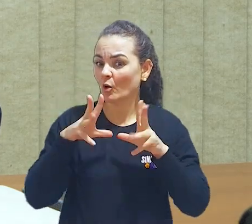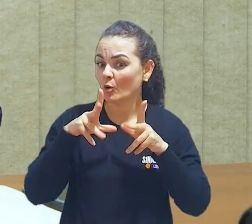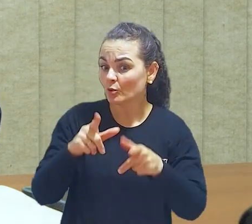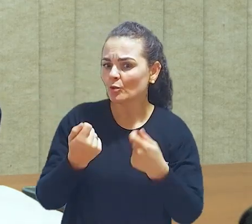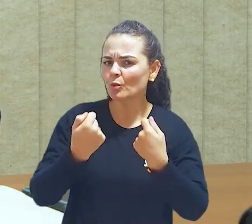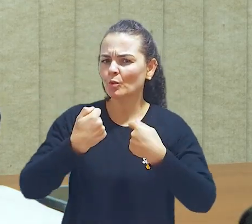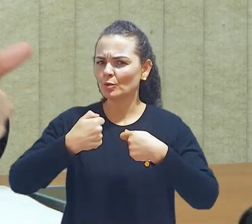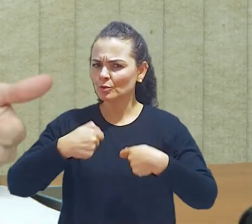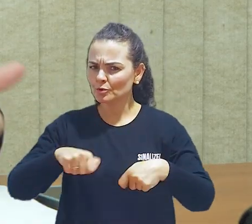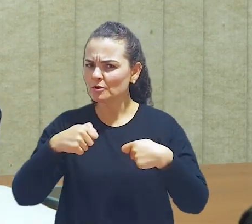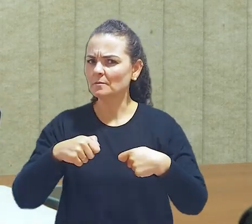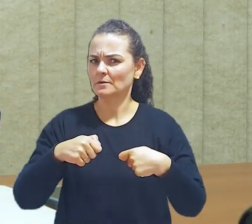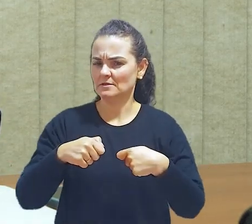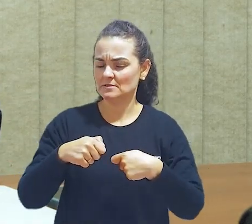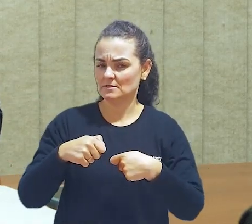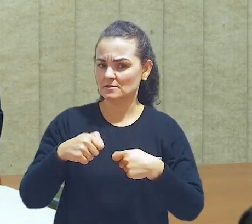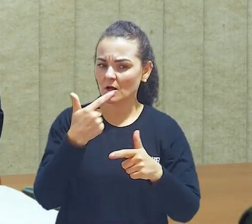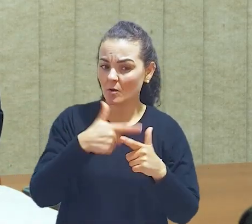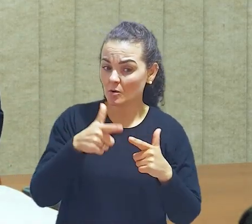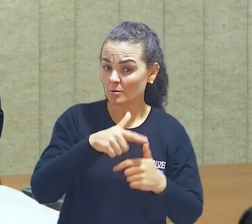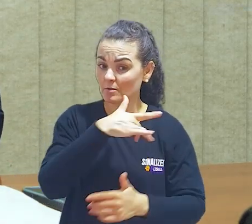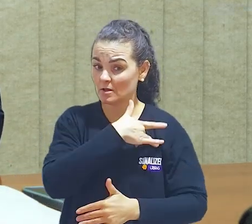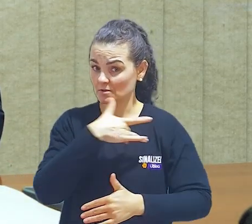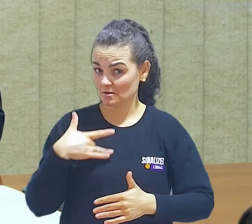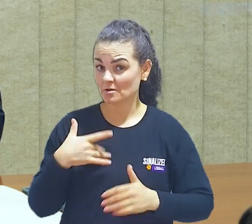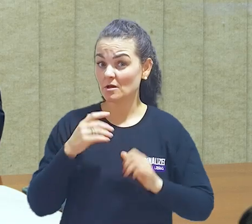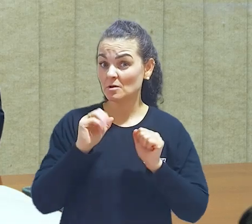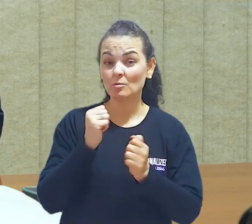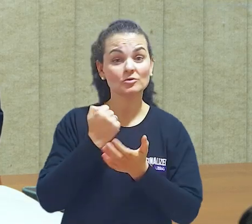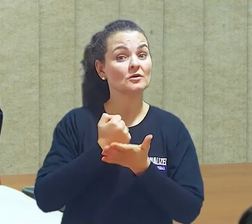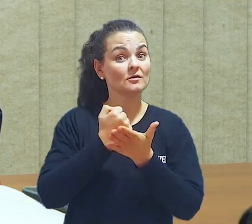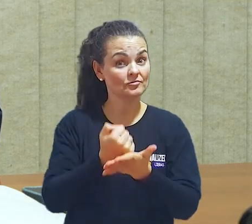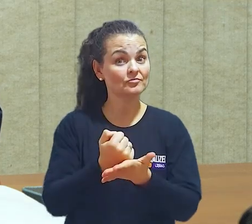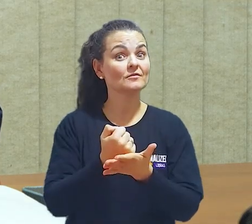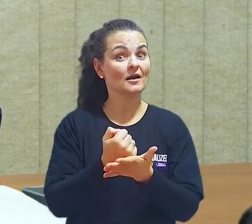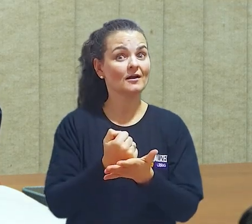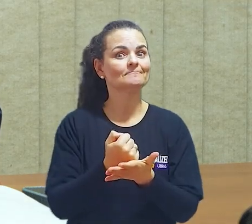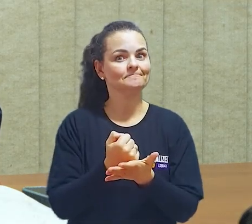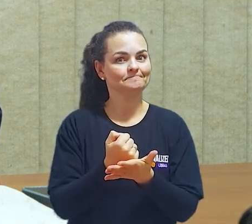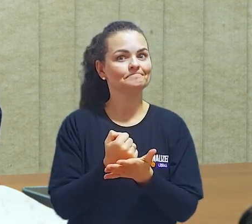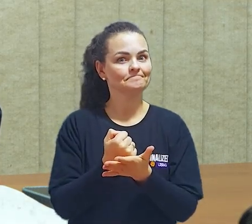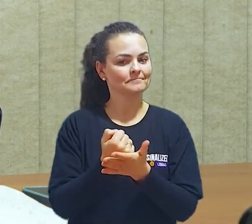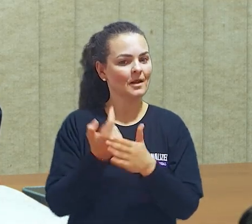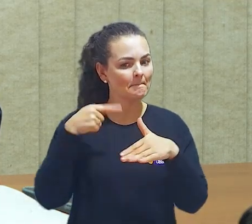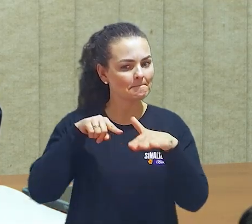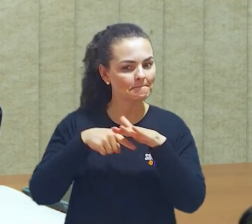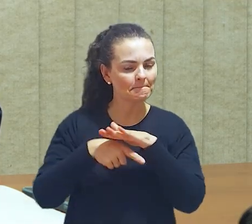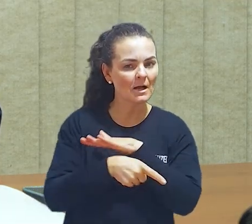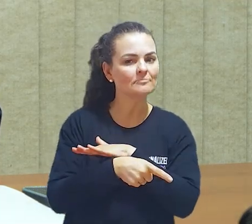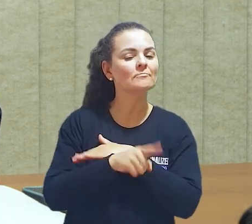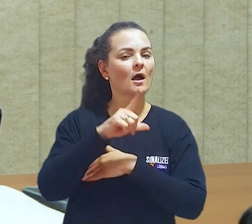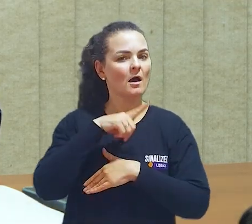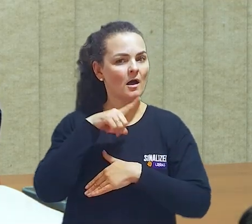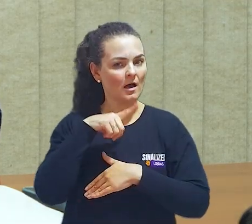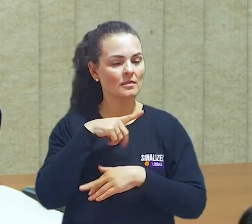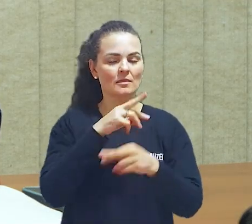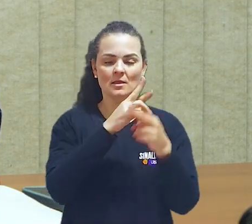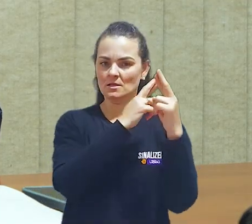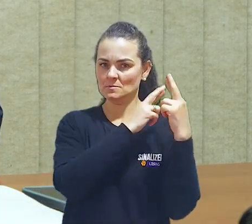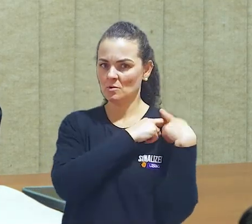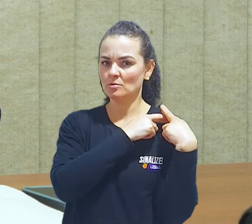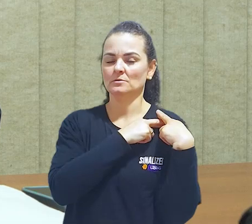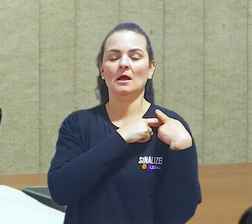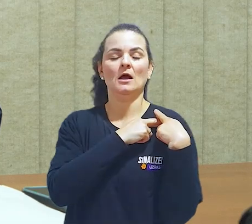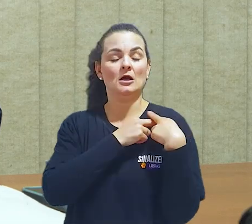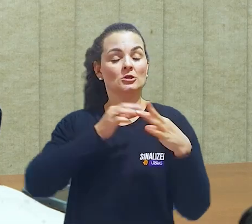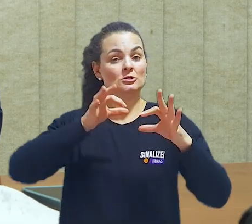para que, consequentemente, a gente possa tomar alguma medida, averiguar mais a fundo, com responsabilidade, serenidade, o